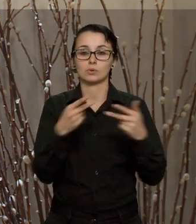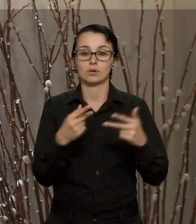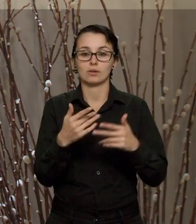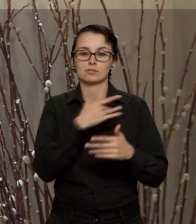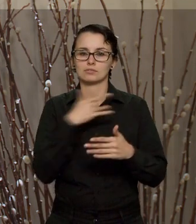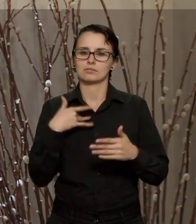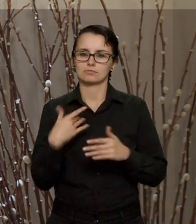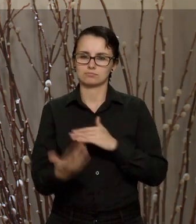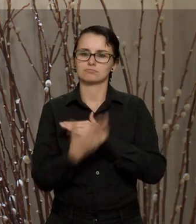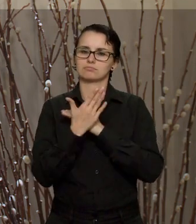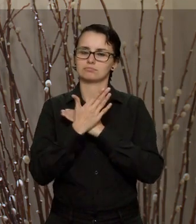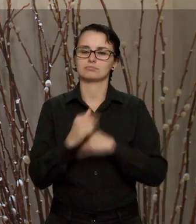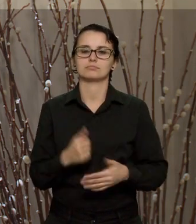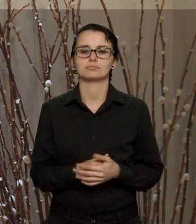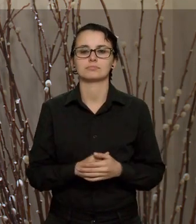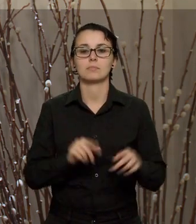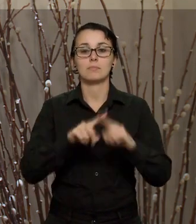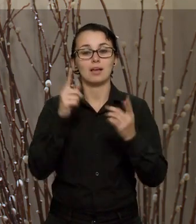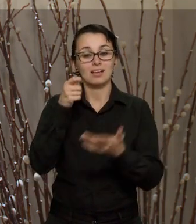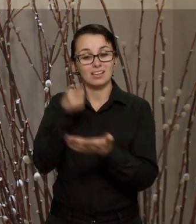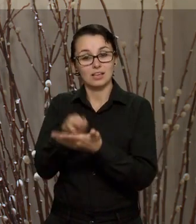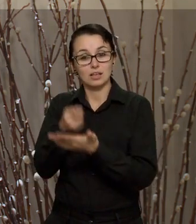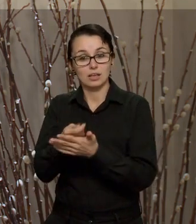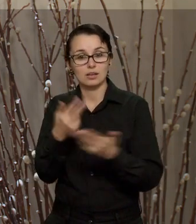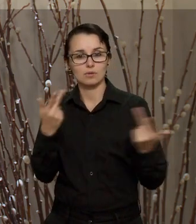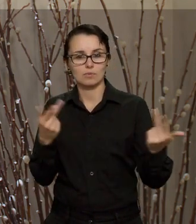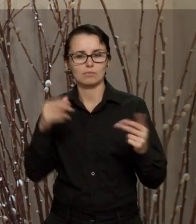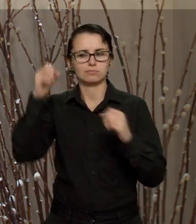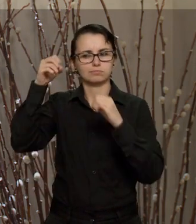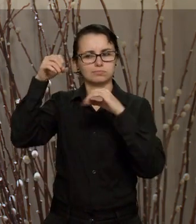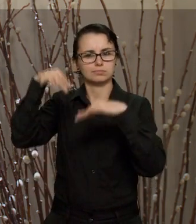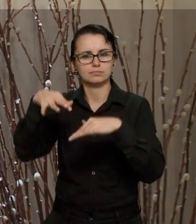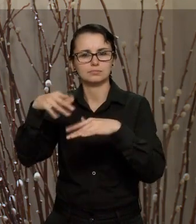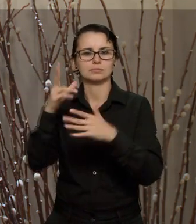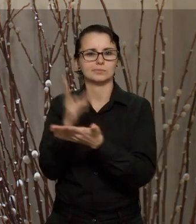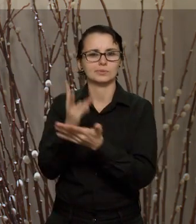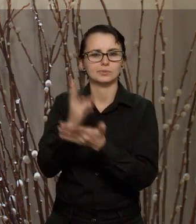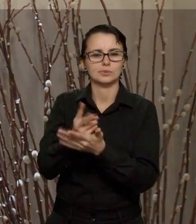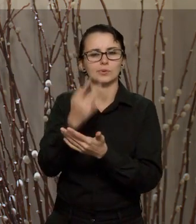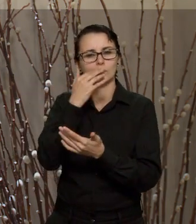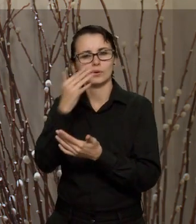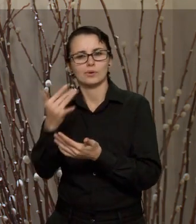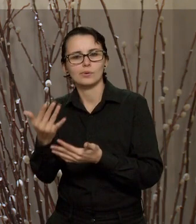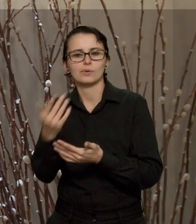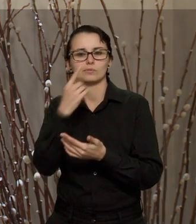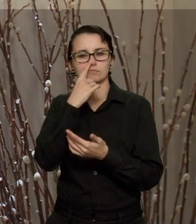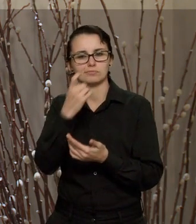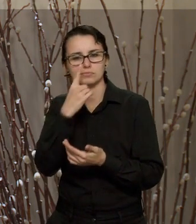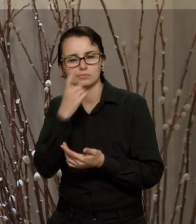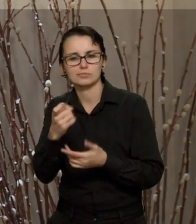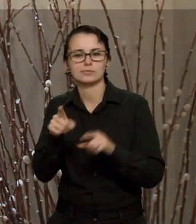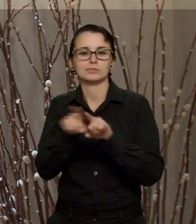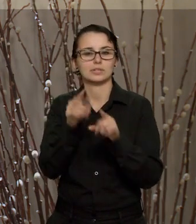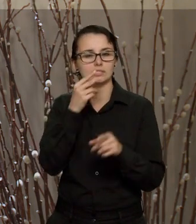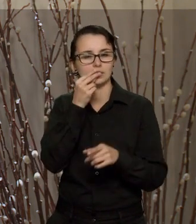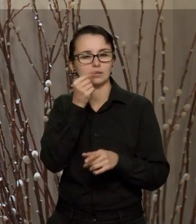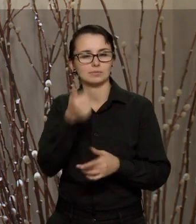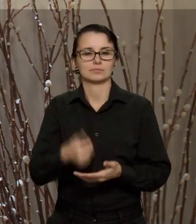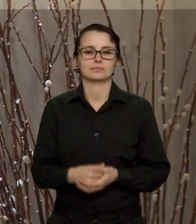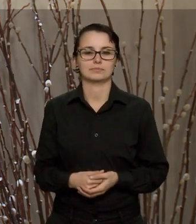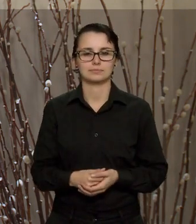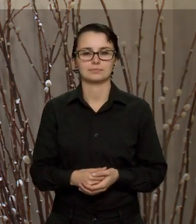saúde. Porém, não é tão rigorosa quanto a turbidez, dureza, cor, odor e